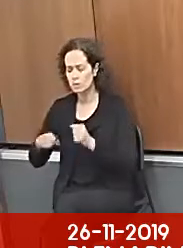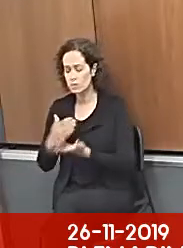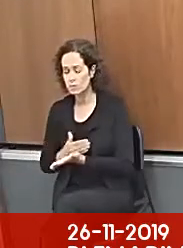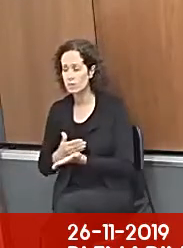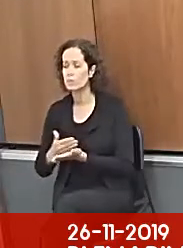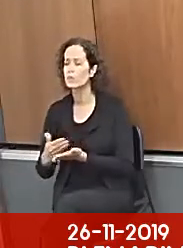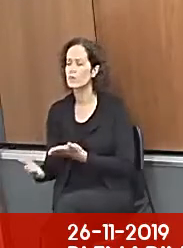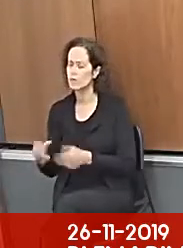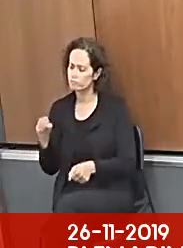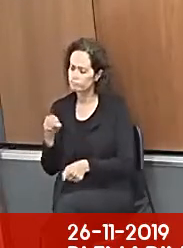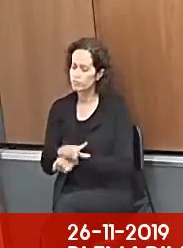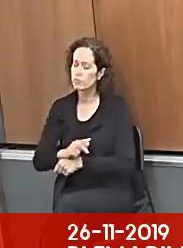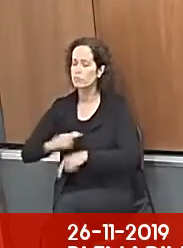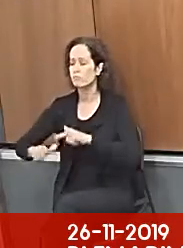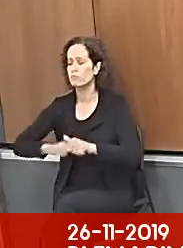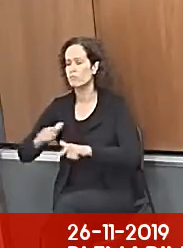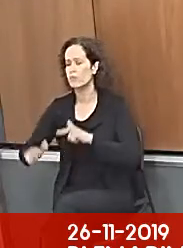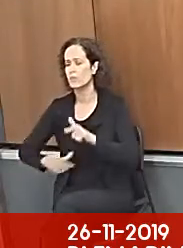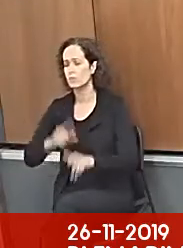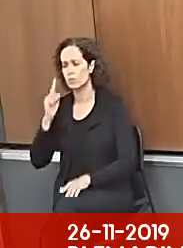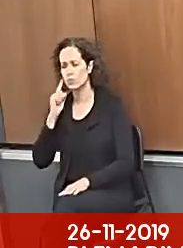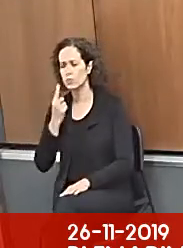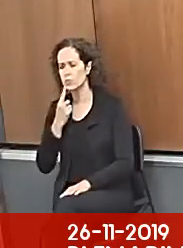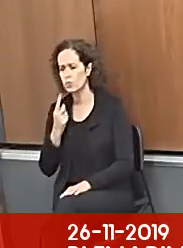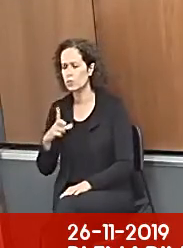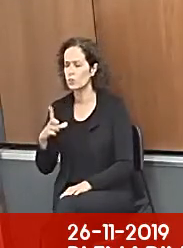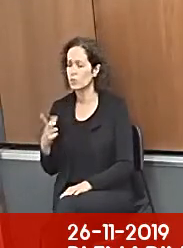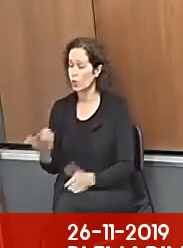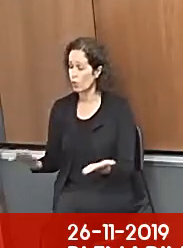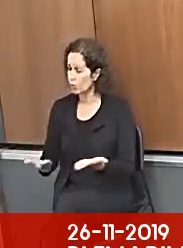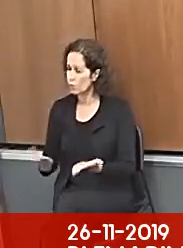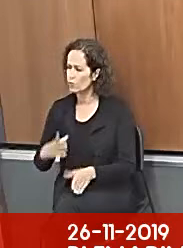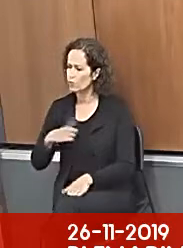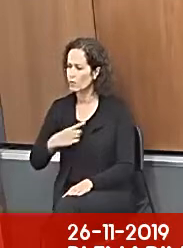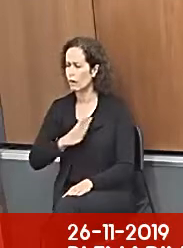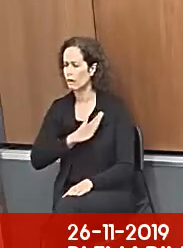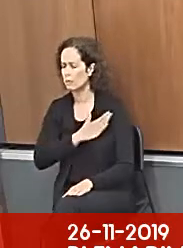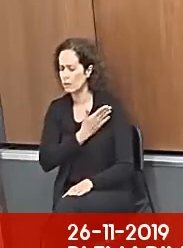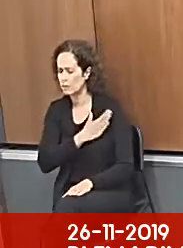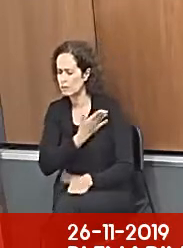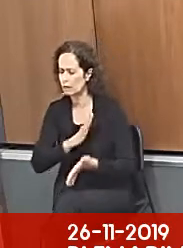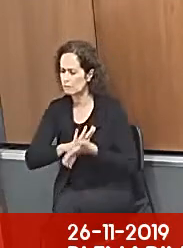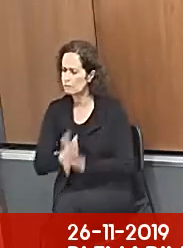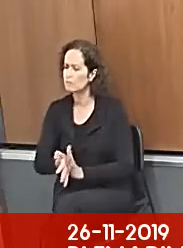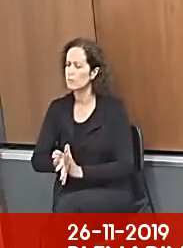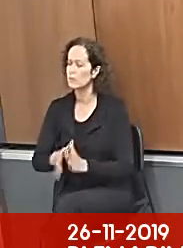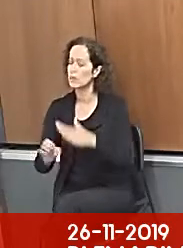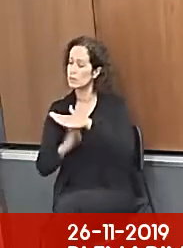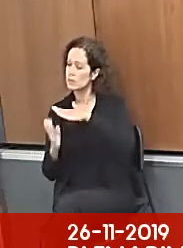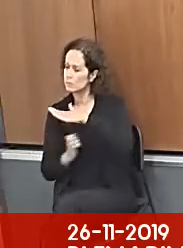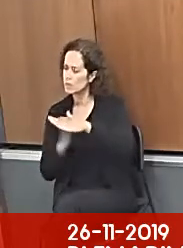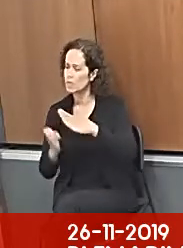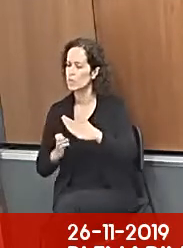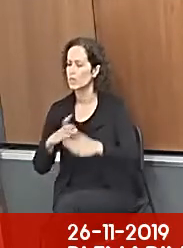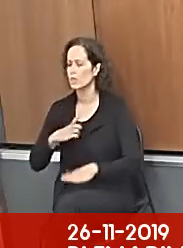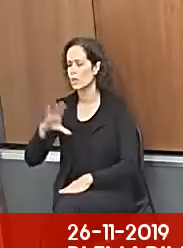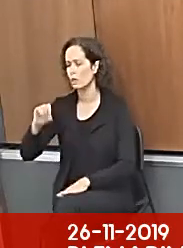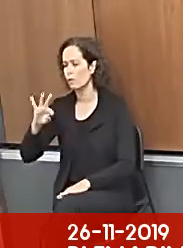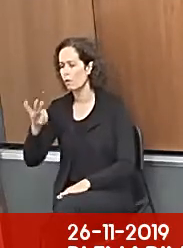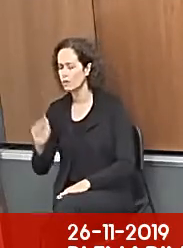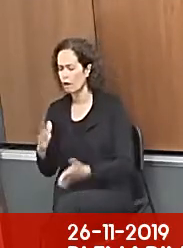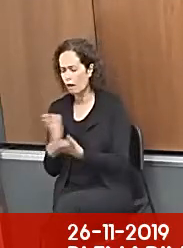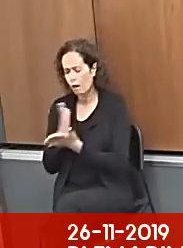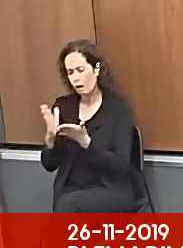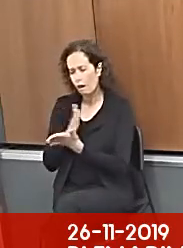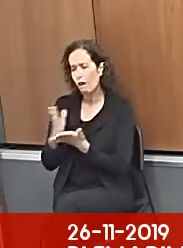mercado para a comunidade surda. Ainda há um preconceito das empresas ao cumprir a cota, aquelas que cumprem,